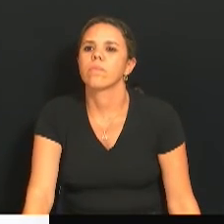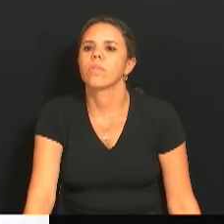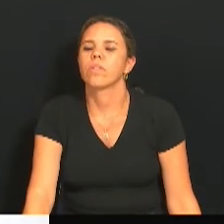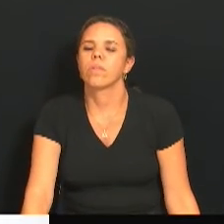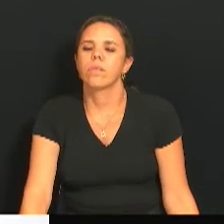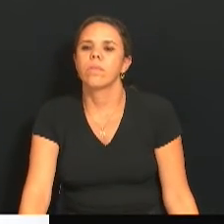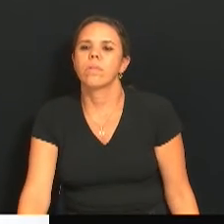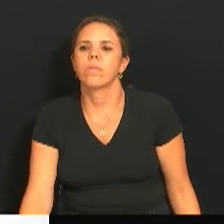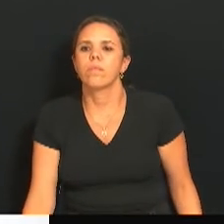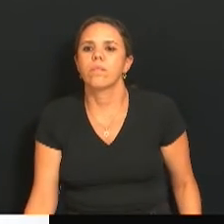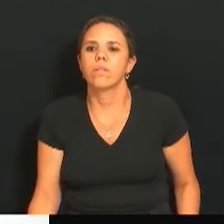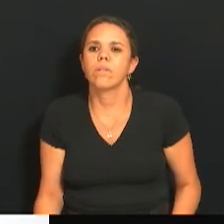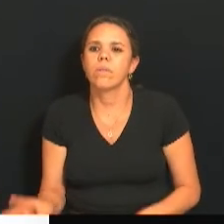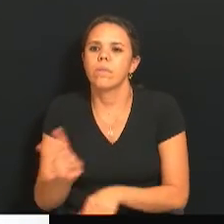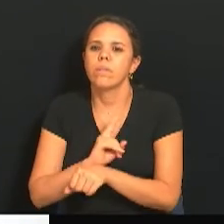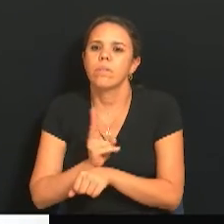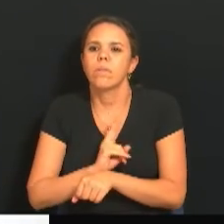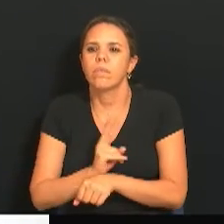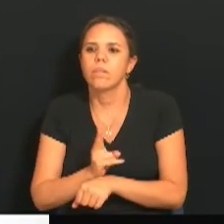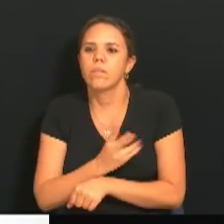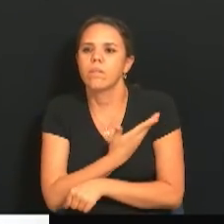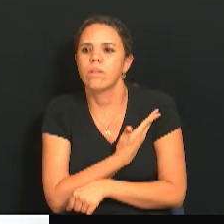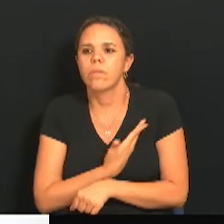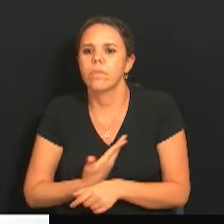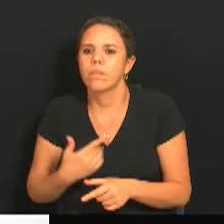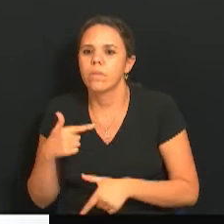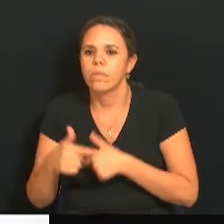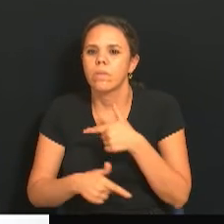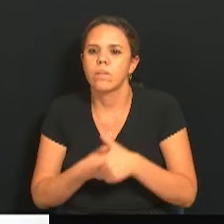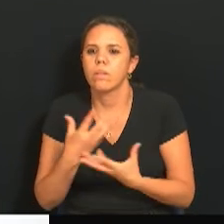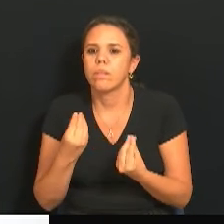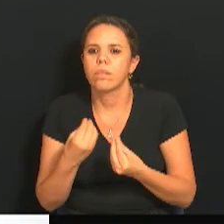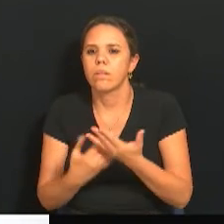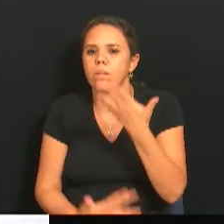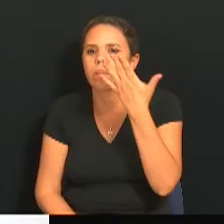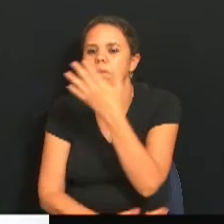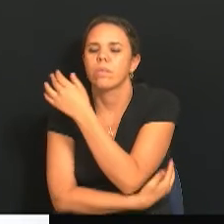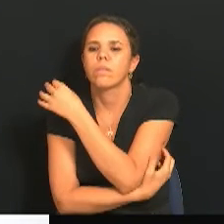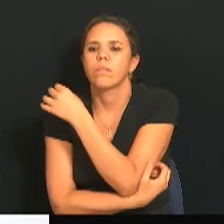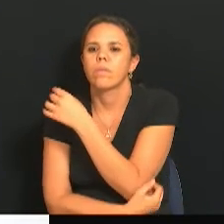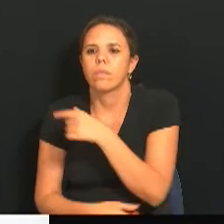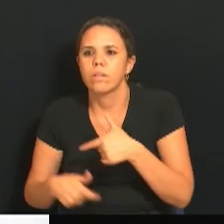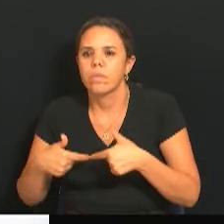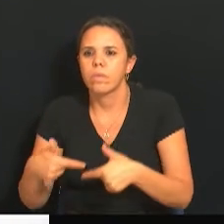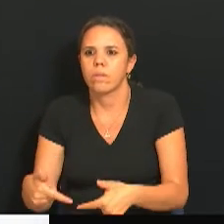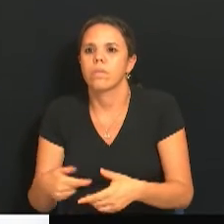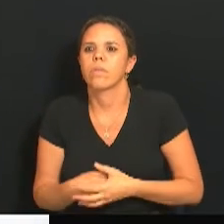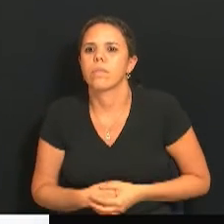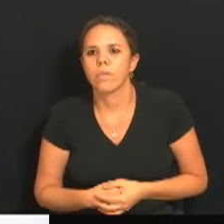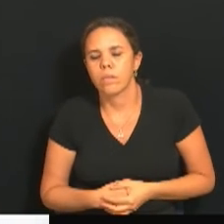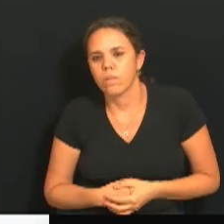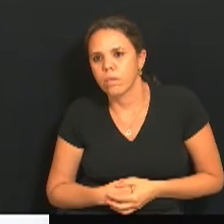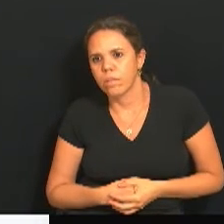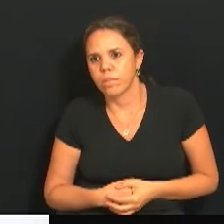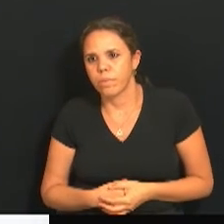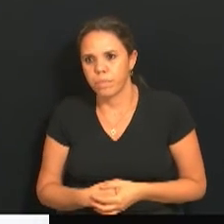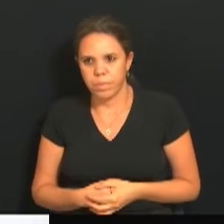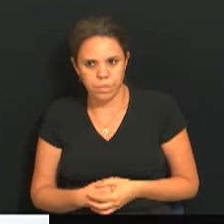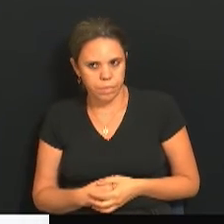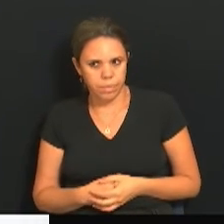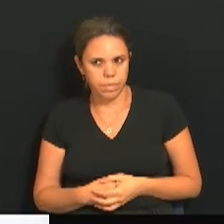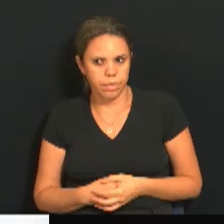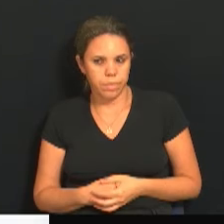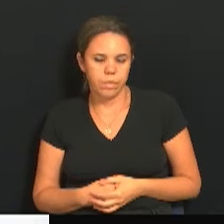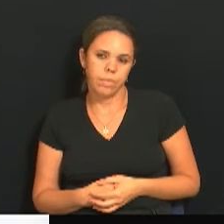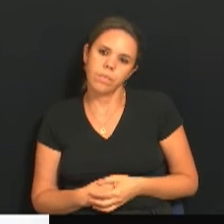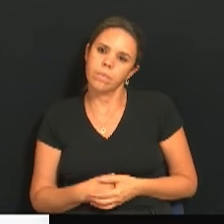da segurança pública, nós temos feito bastante. Várias ações, inclusive, como em conjunto com